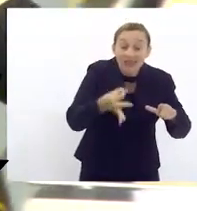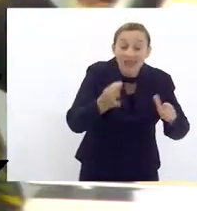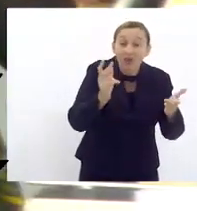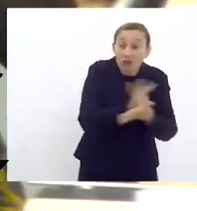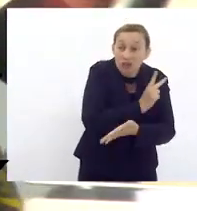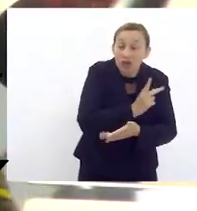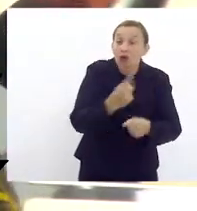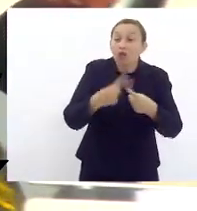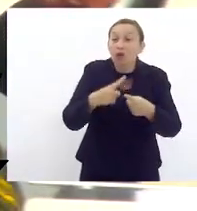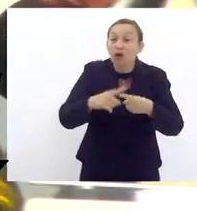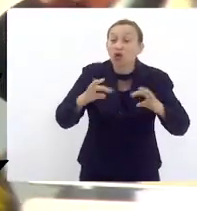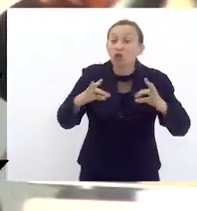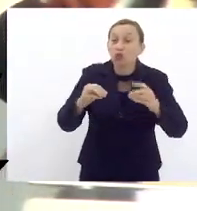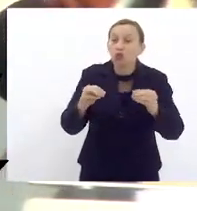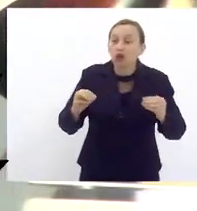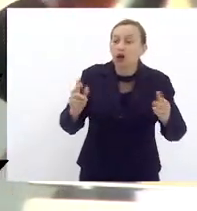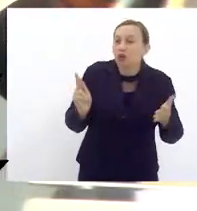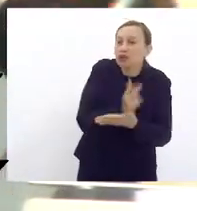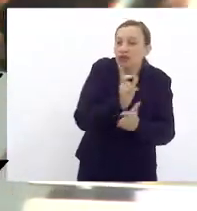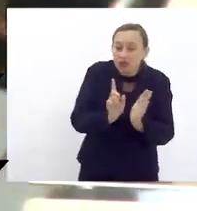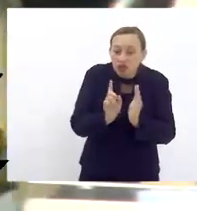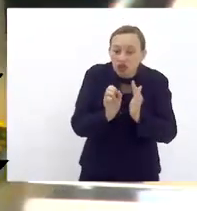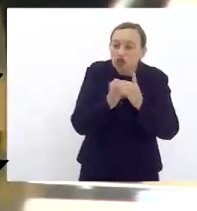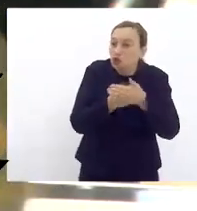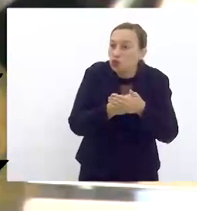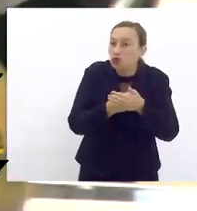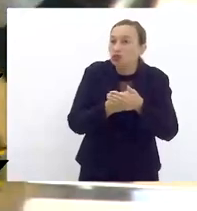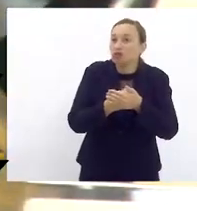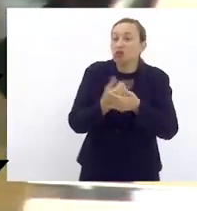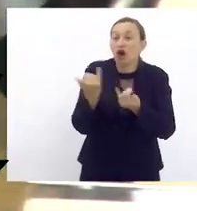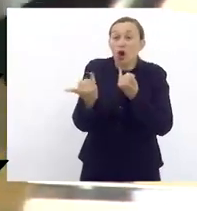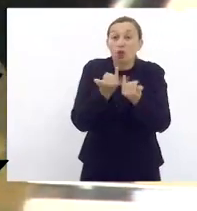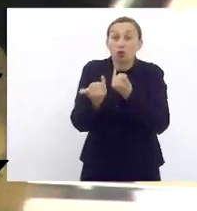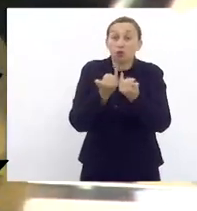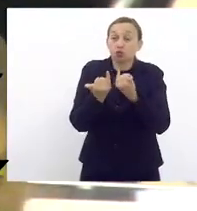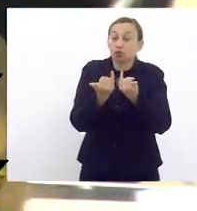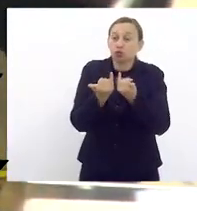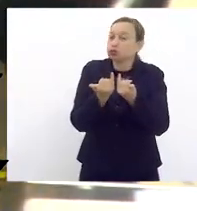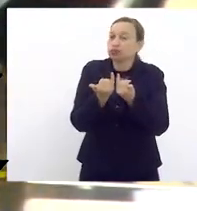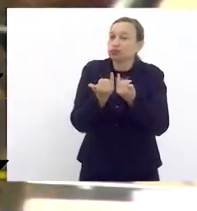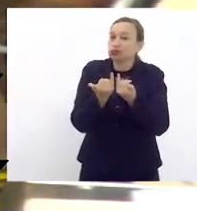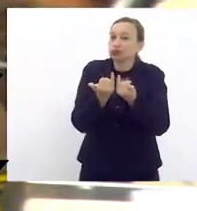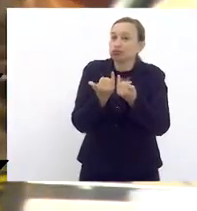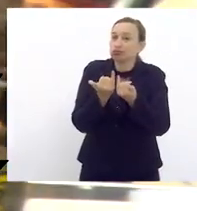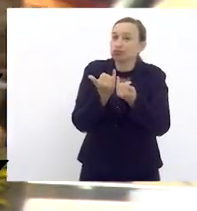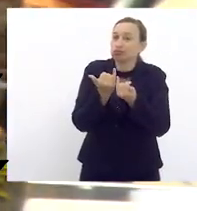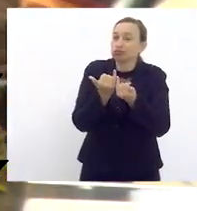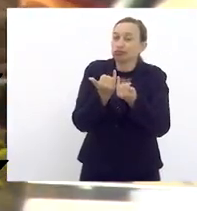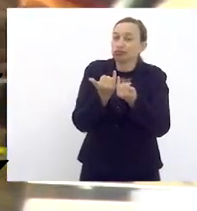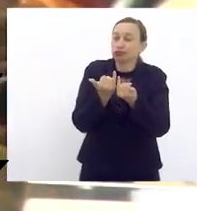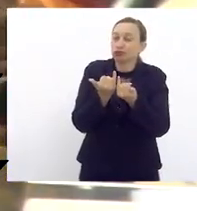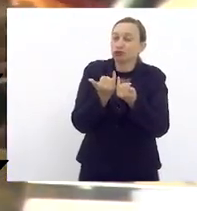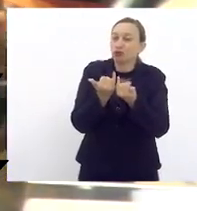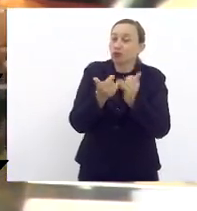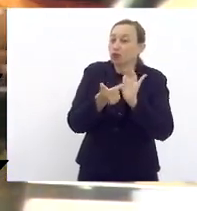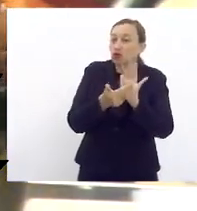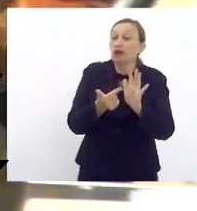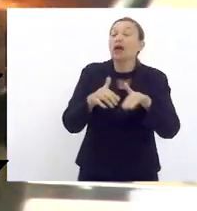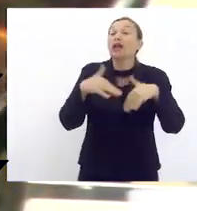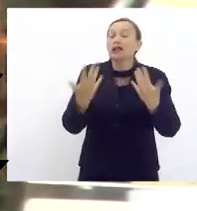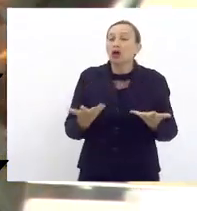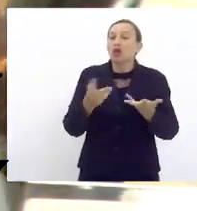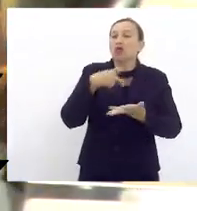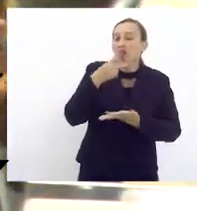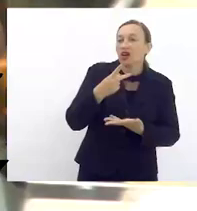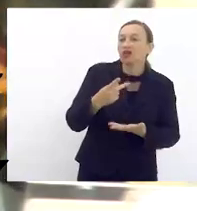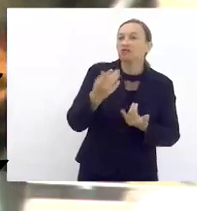acontecendo silenciosamente nem as notícias mais são trazidas à tona falando na